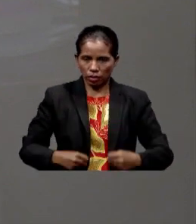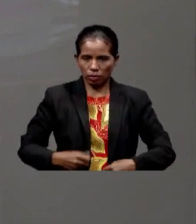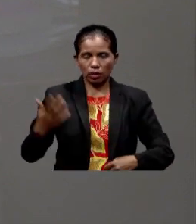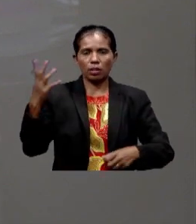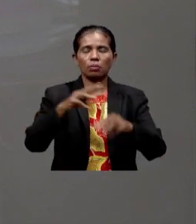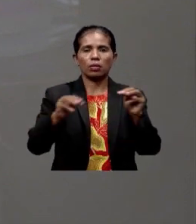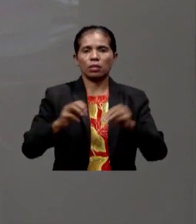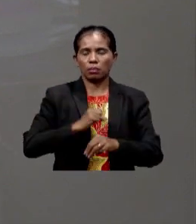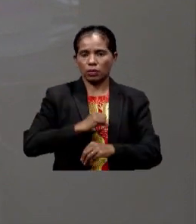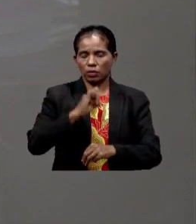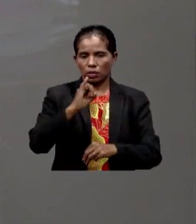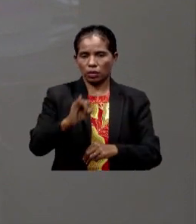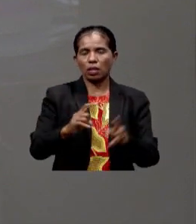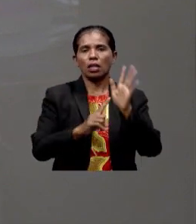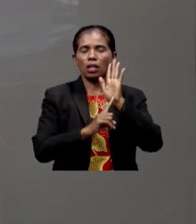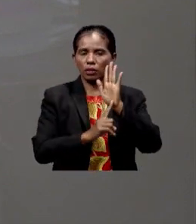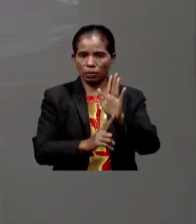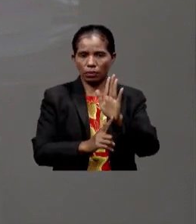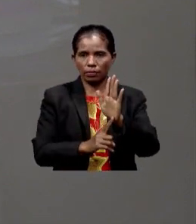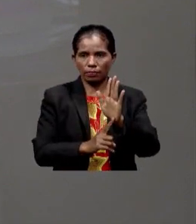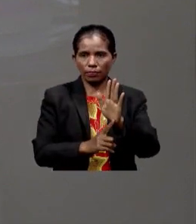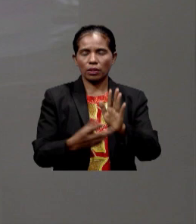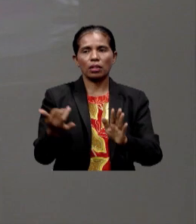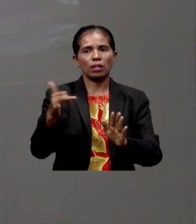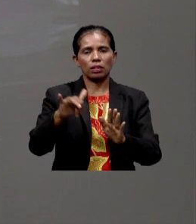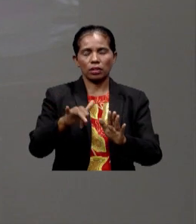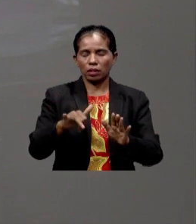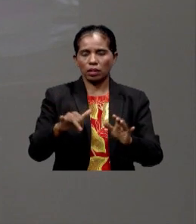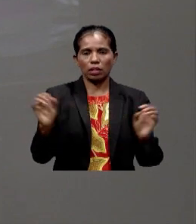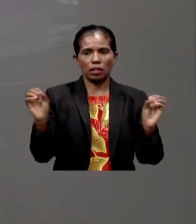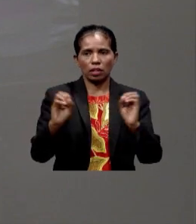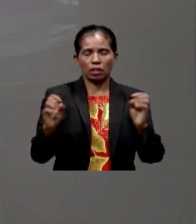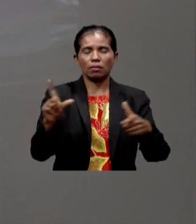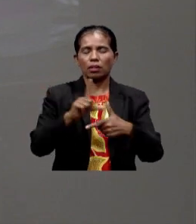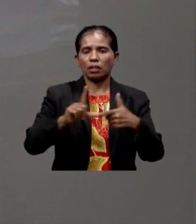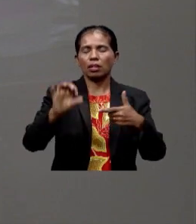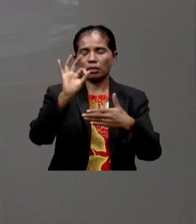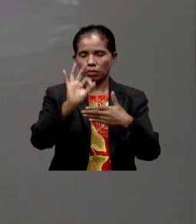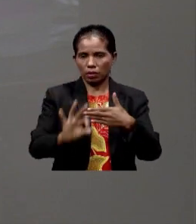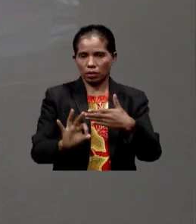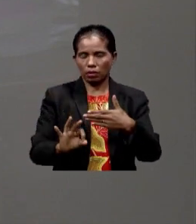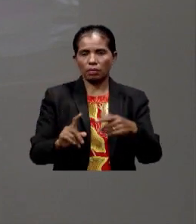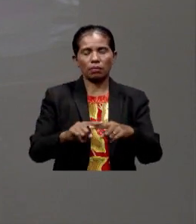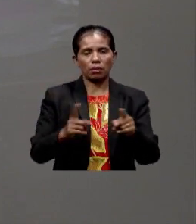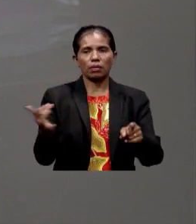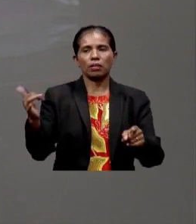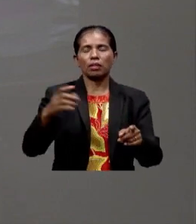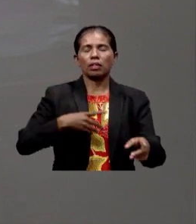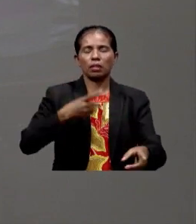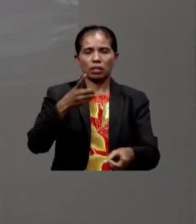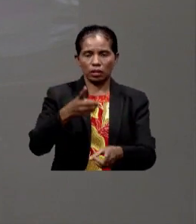município Covalima hato kata sira na inhira ne makalinya frente. Mas na realidade sira ni direto